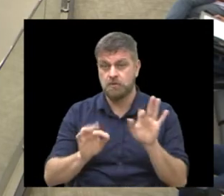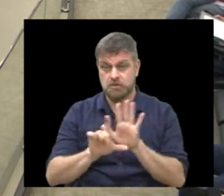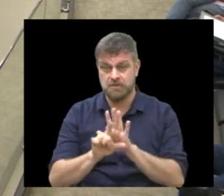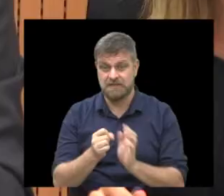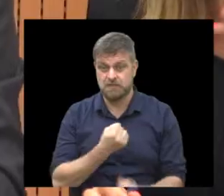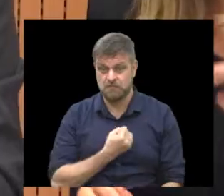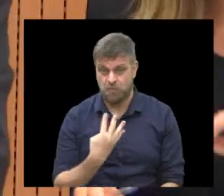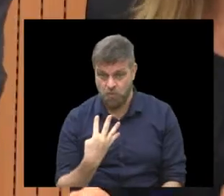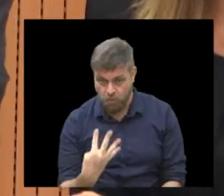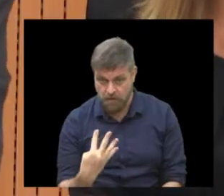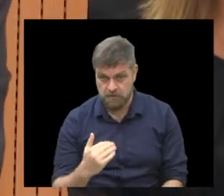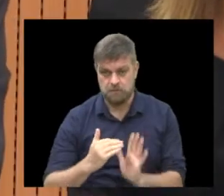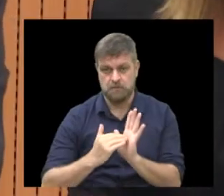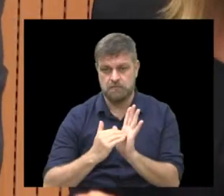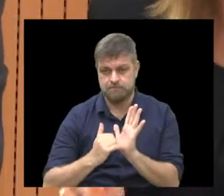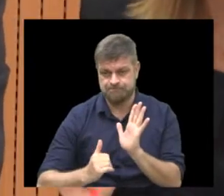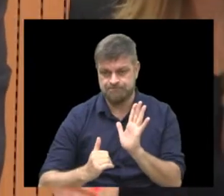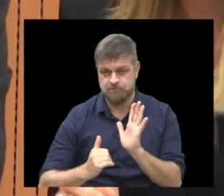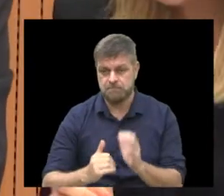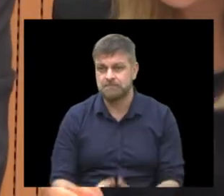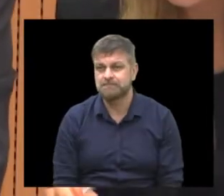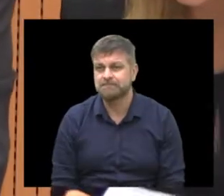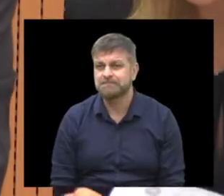Item 5.